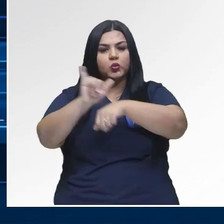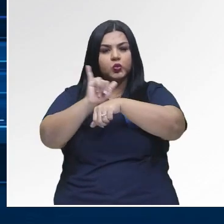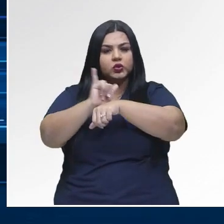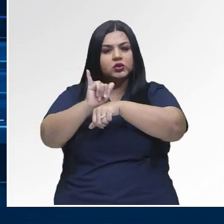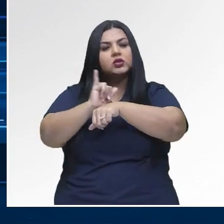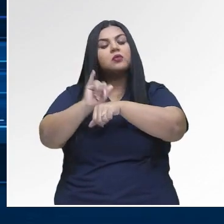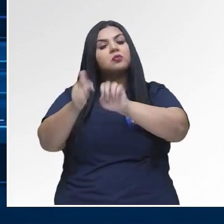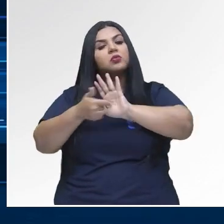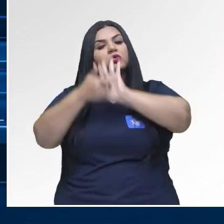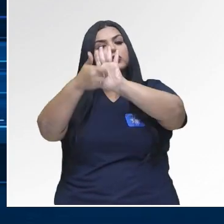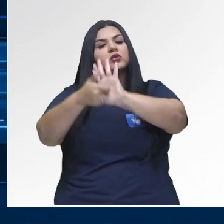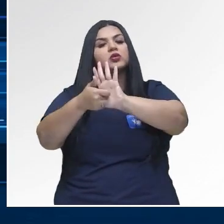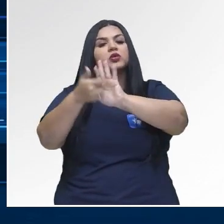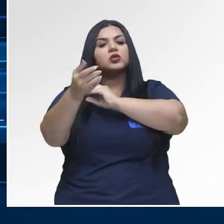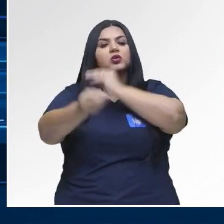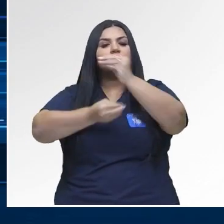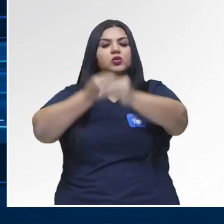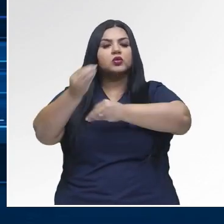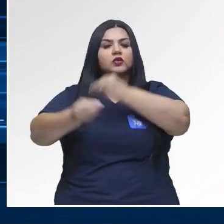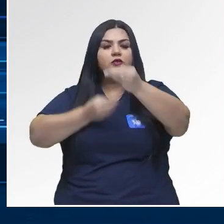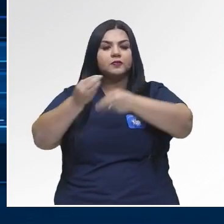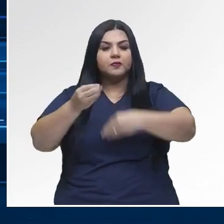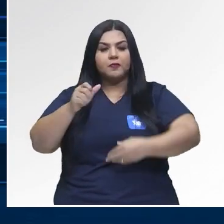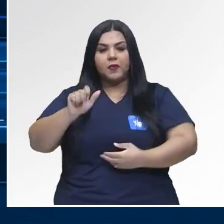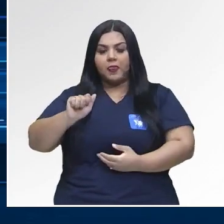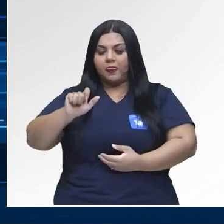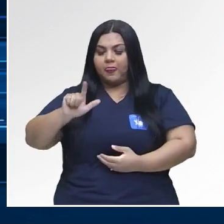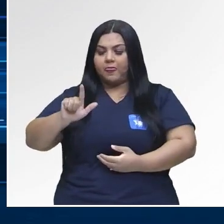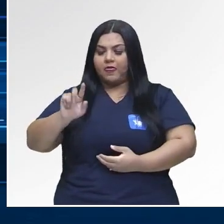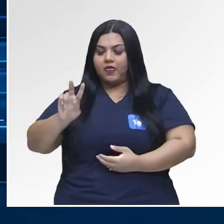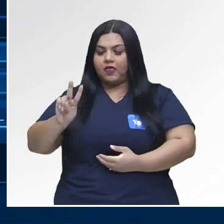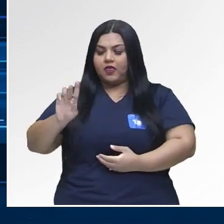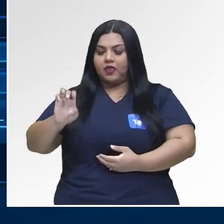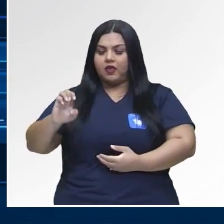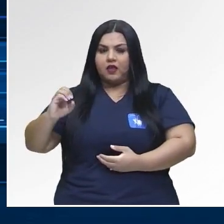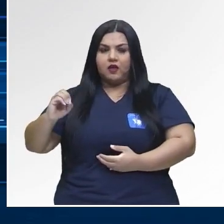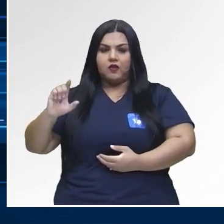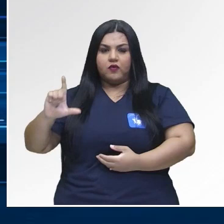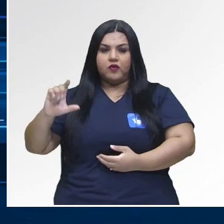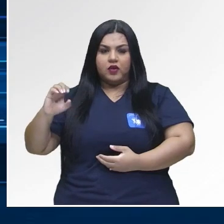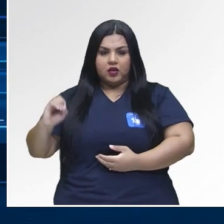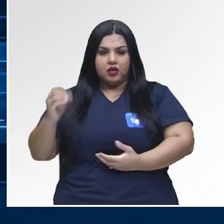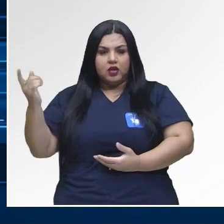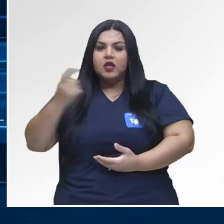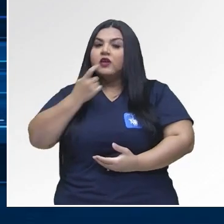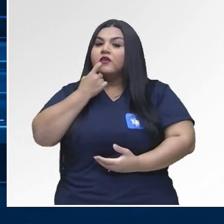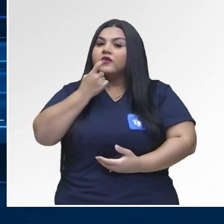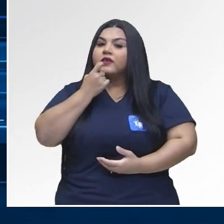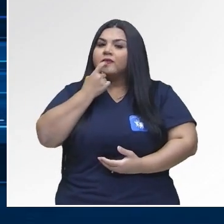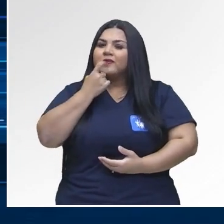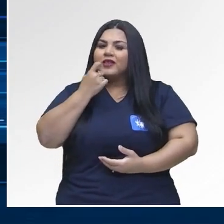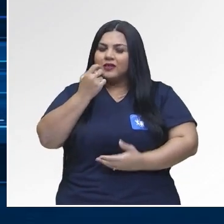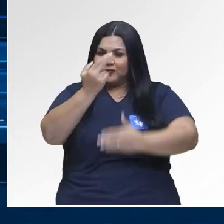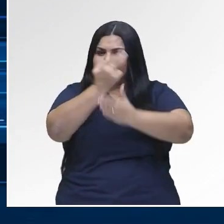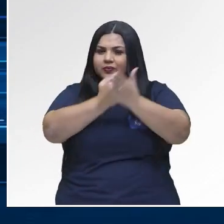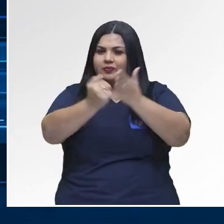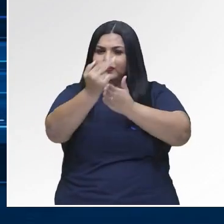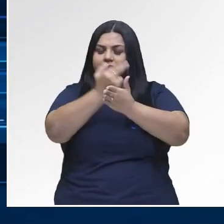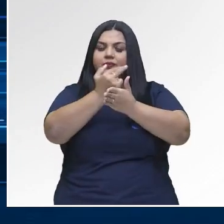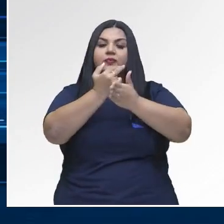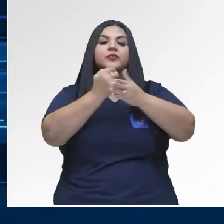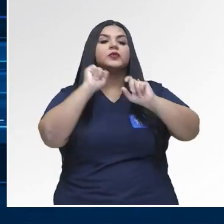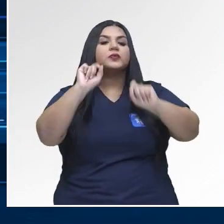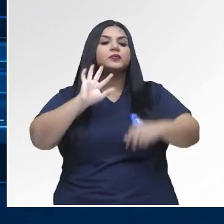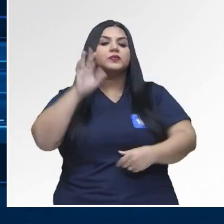mostrando para a gente o alvéolo pulmonar, certo? Ele está aqui em vermelho nessa representação. E aí o que